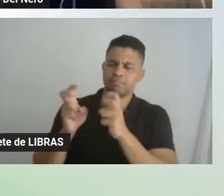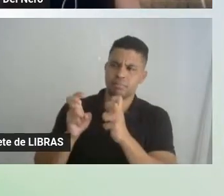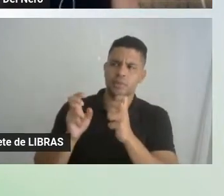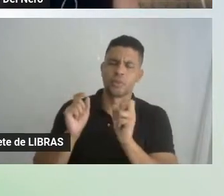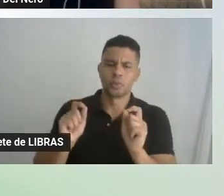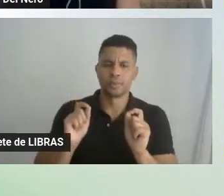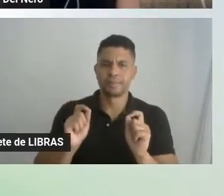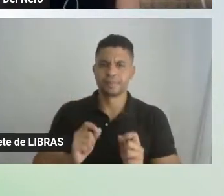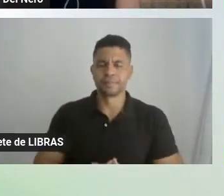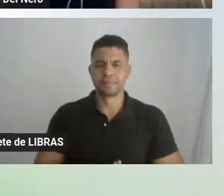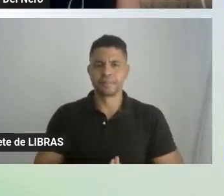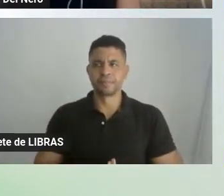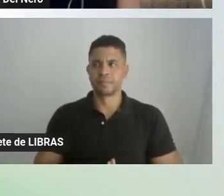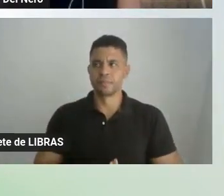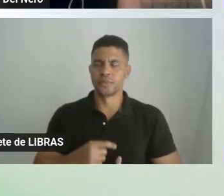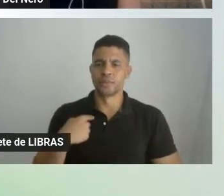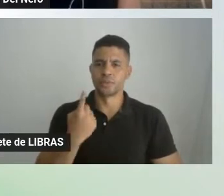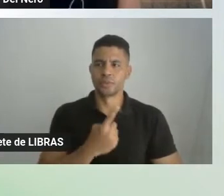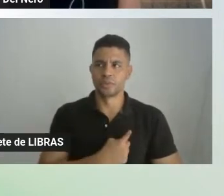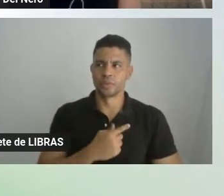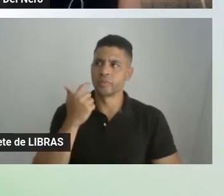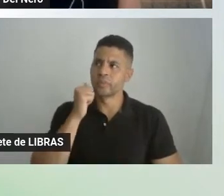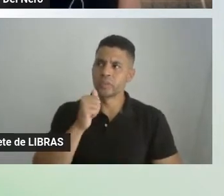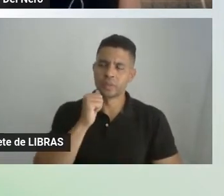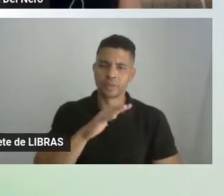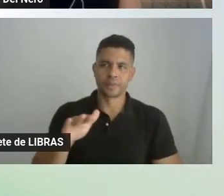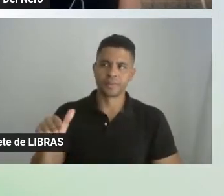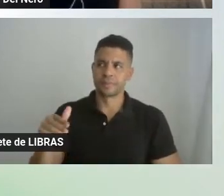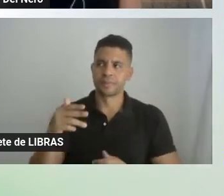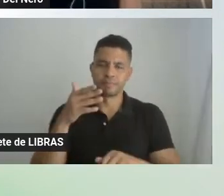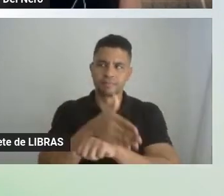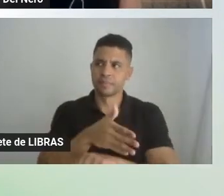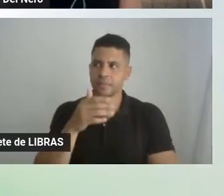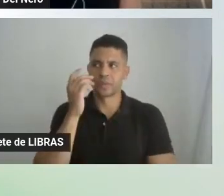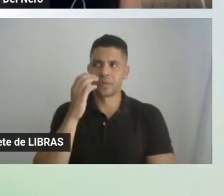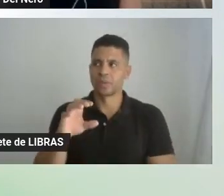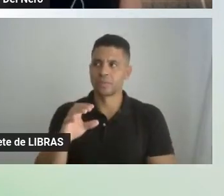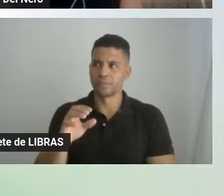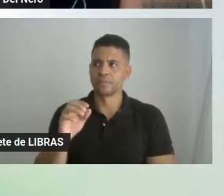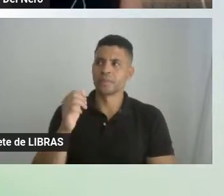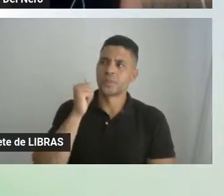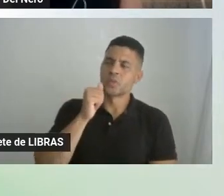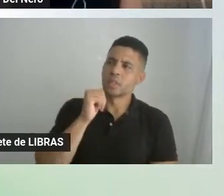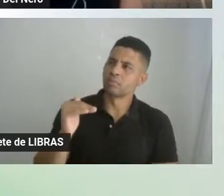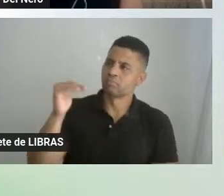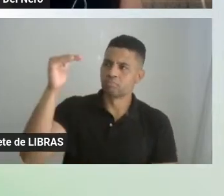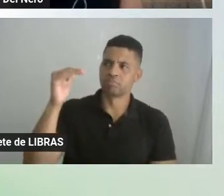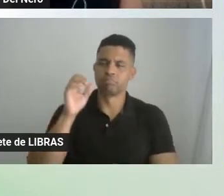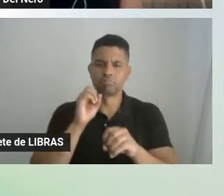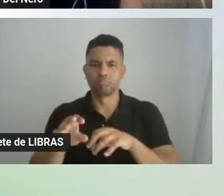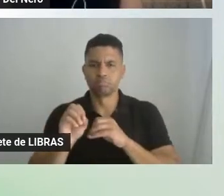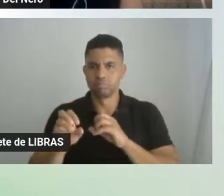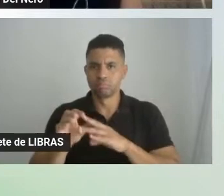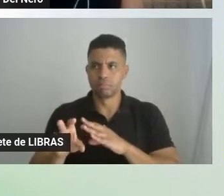uma tarefa que é as meninas nas ciências. Então, nós somos mulheres aqui na Educação Nacional do Campo, né, que